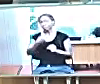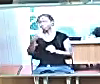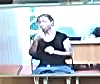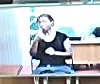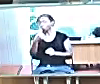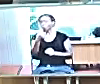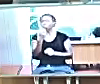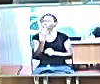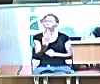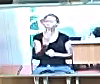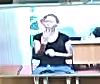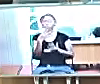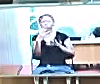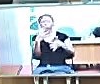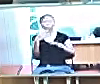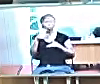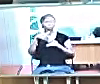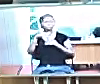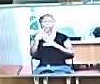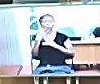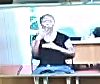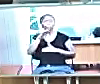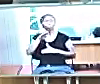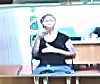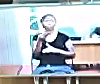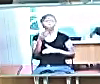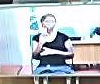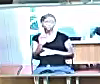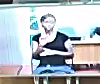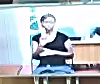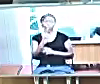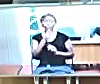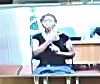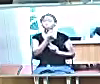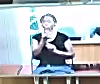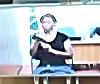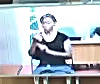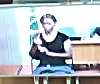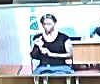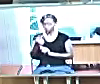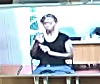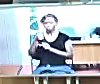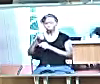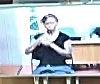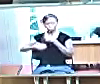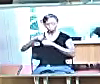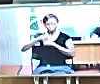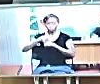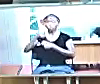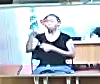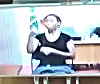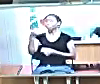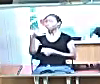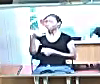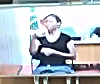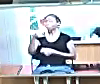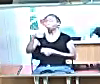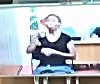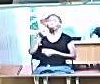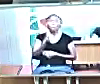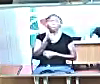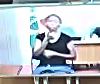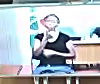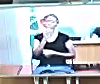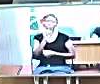fechou em 4 um pouco mais de 4 bilhões de reais e em 2017 é o déficit apurado foi de quase 10 milhões